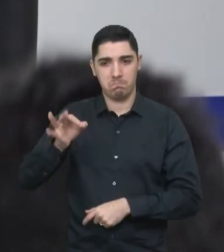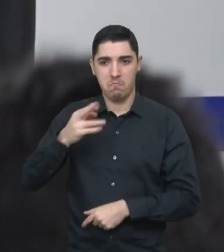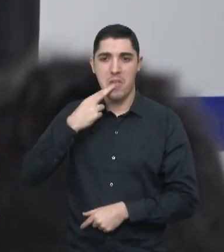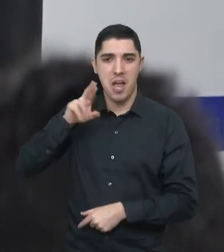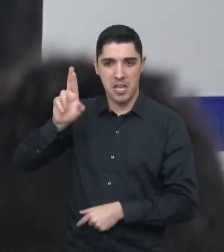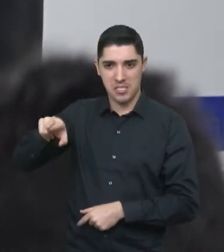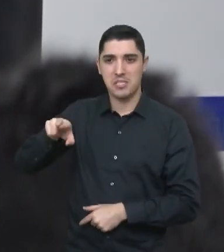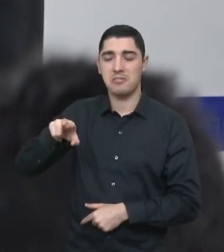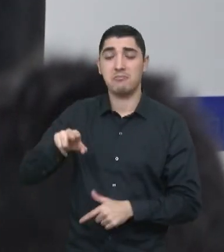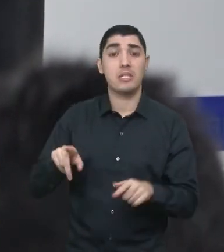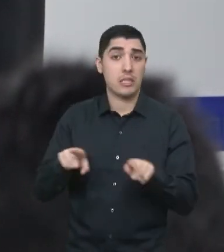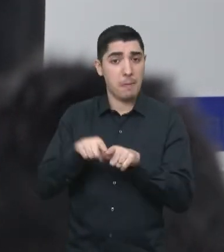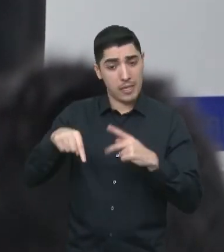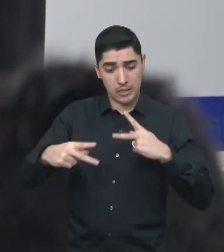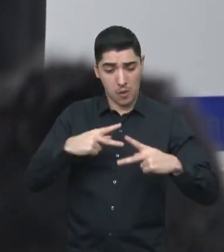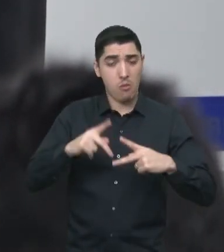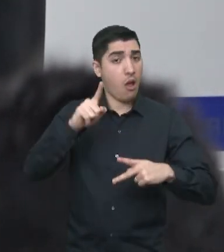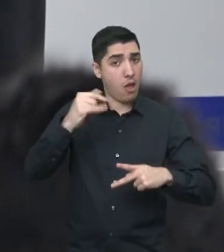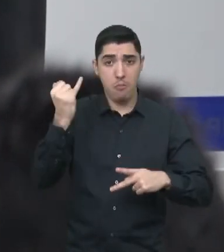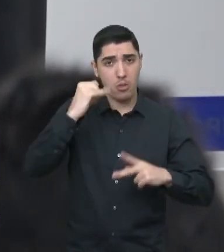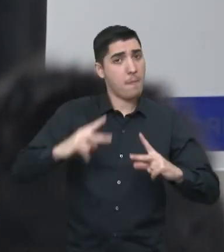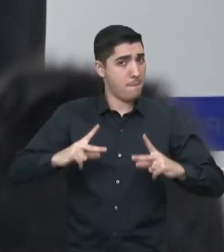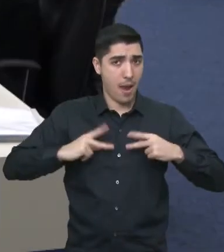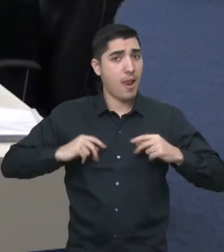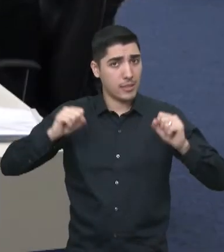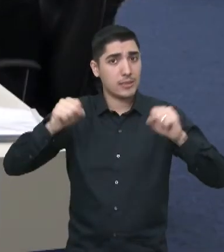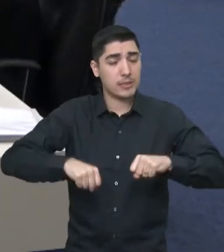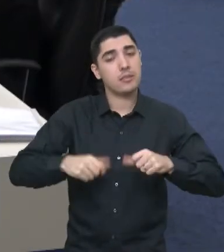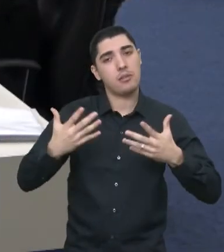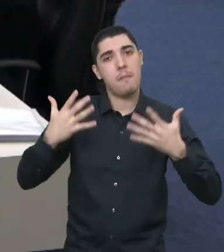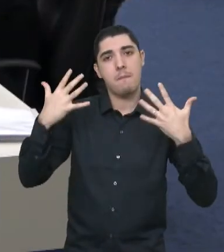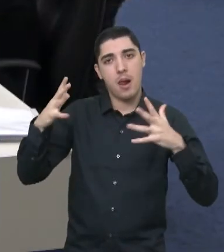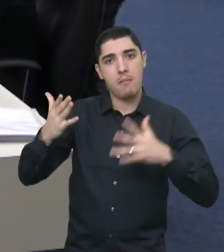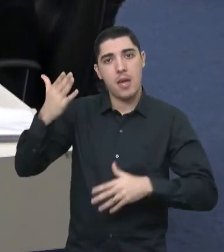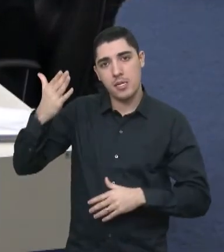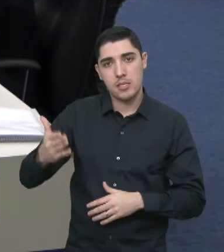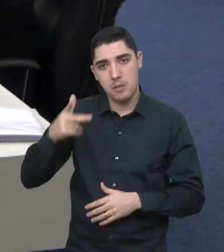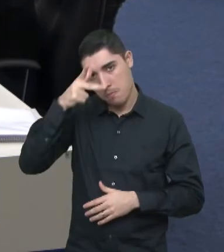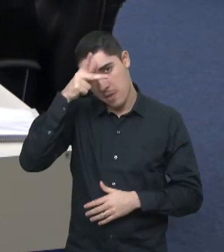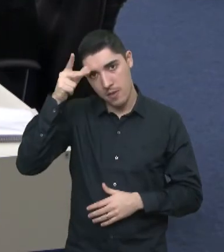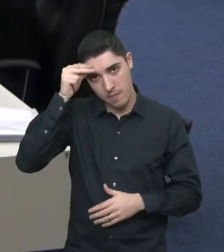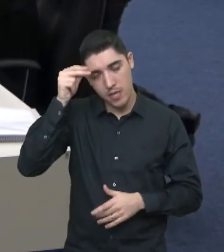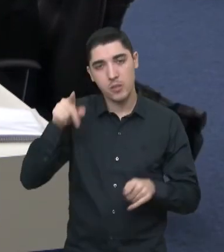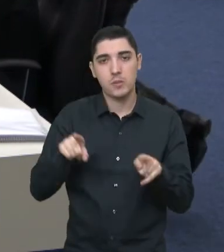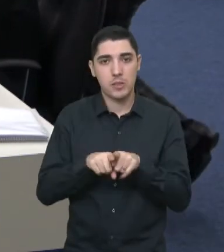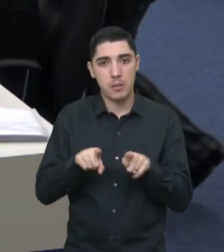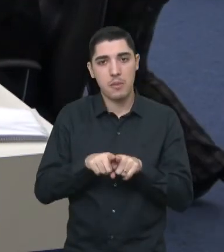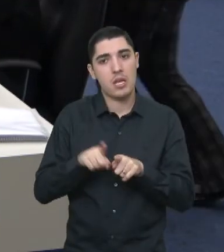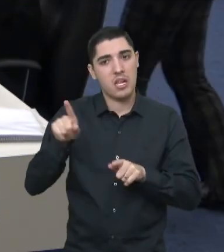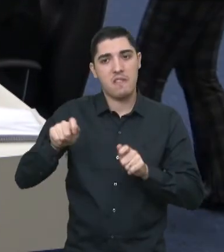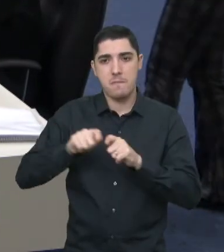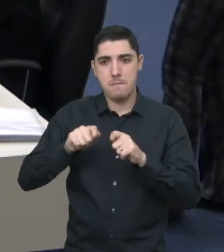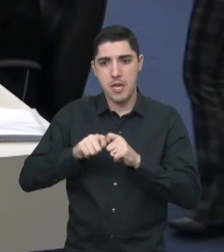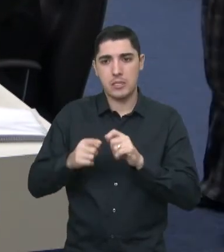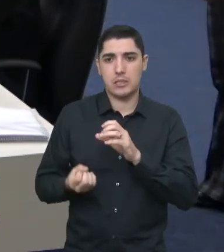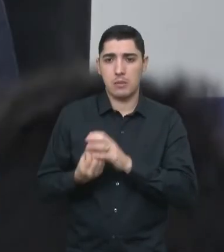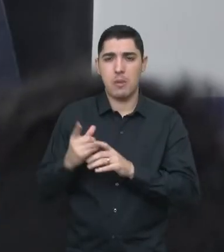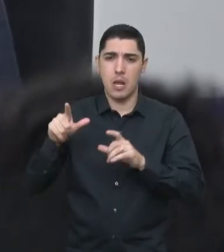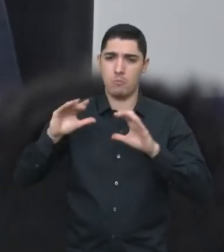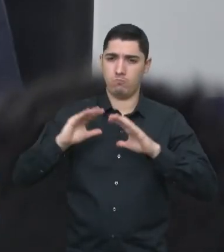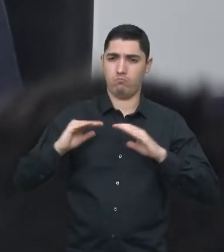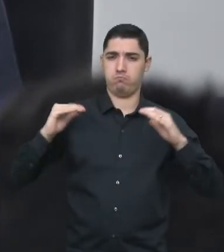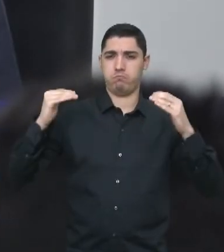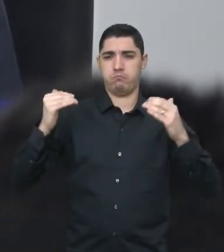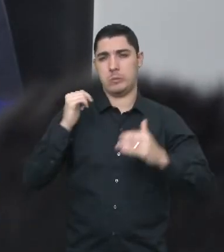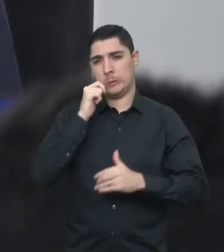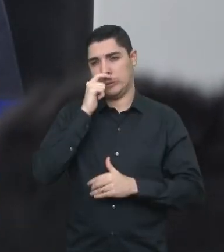São José dos Campos merece. Parabenizar o prefeito por ter feito esse lá é um monumento, né,